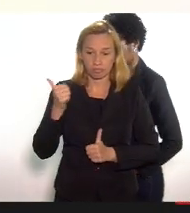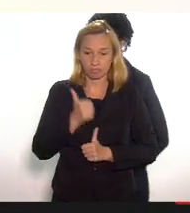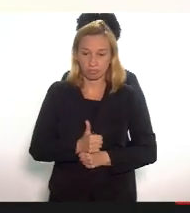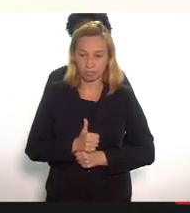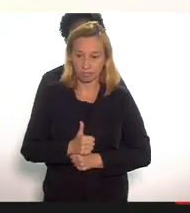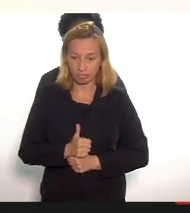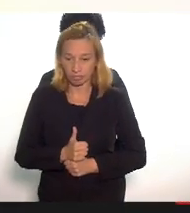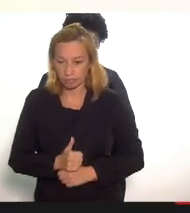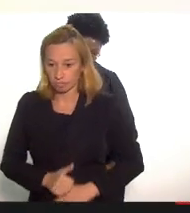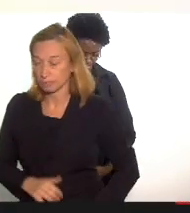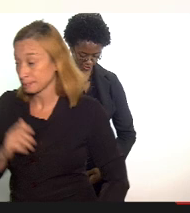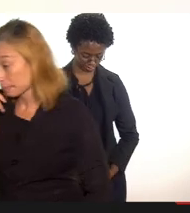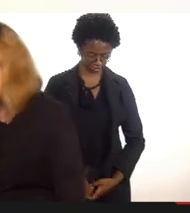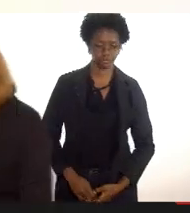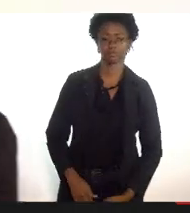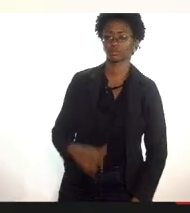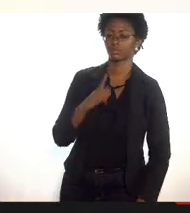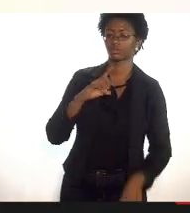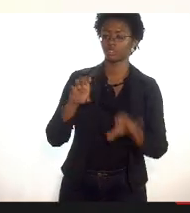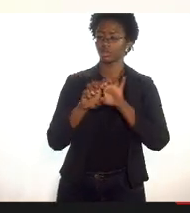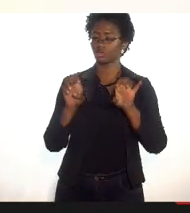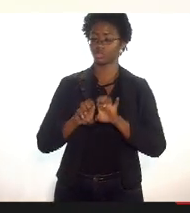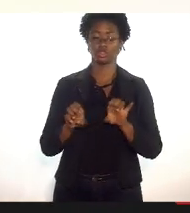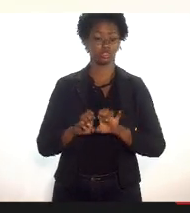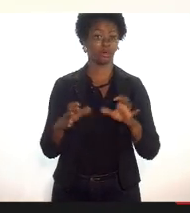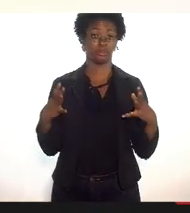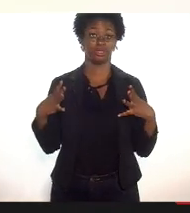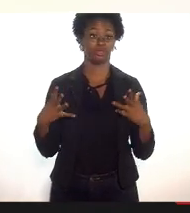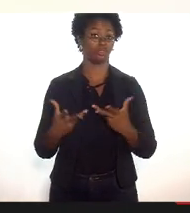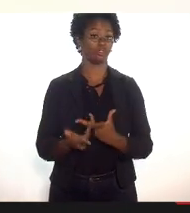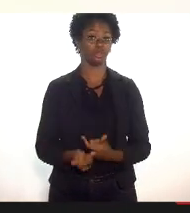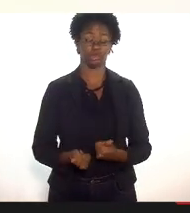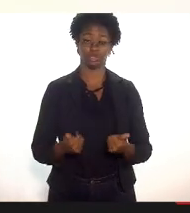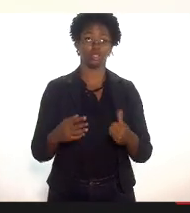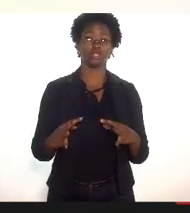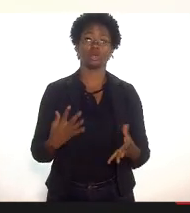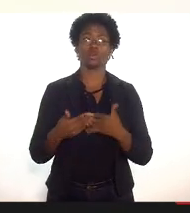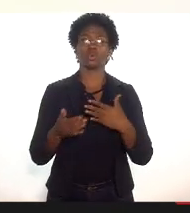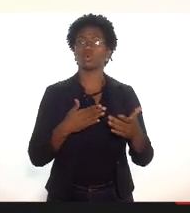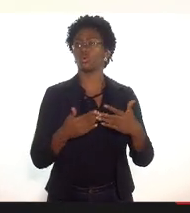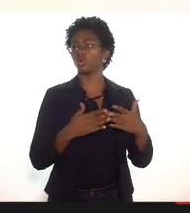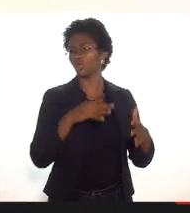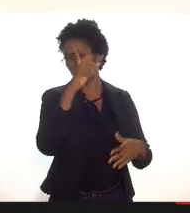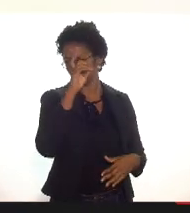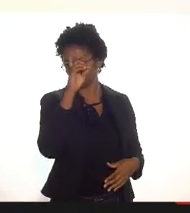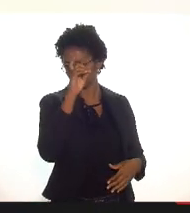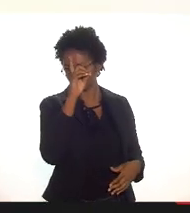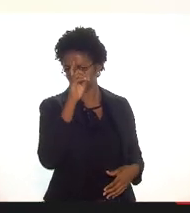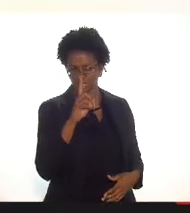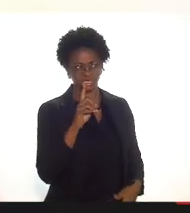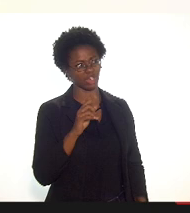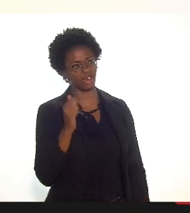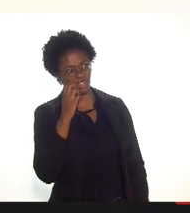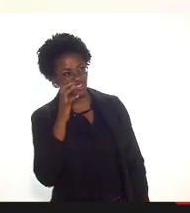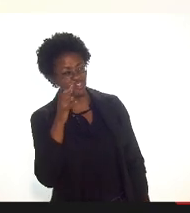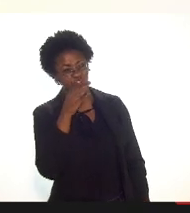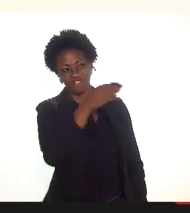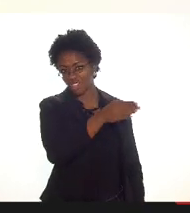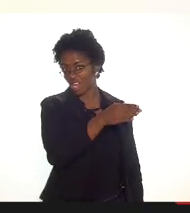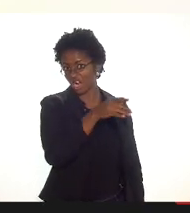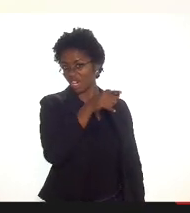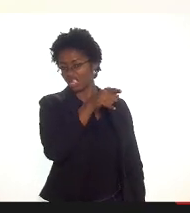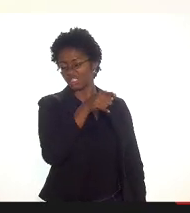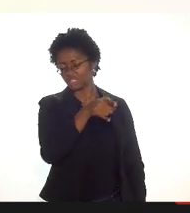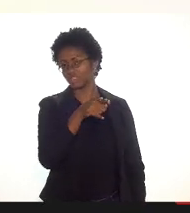uma estrutura que é de causar inveja. Qualquer hospital da rede privada, a gente vai ao INTO, a gente fica de queixo caído,